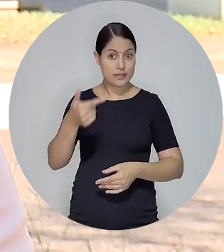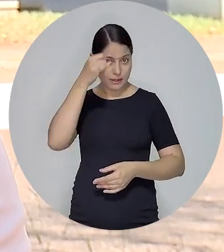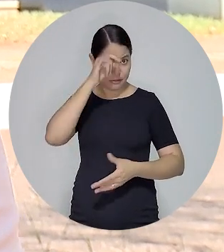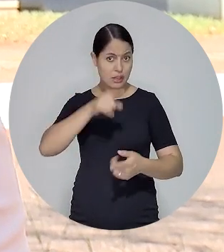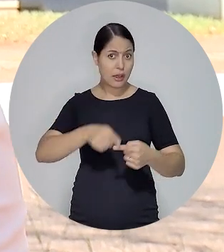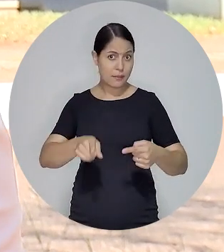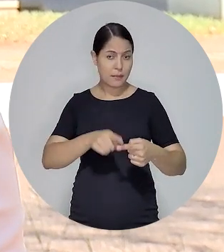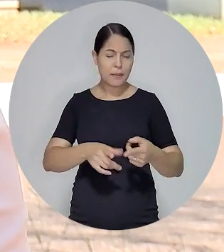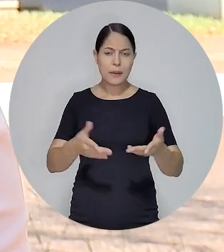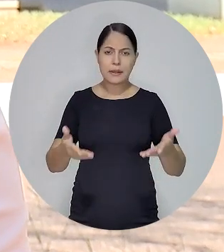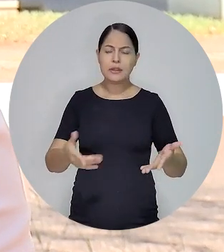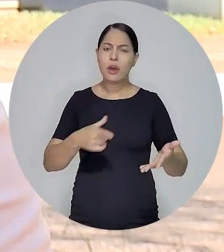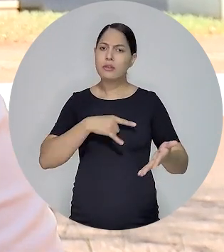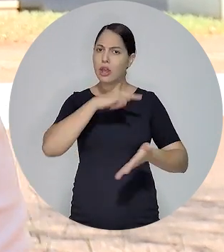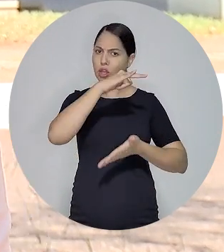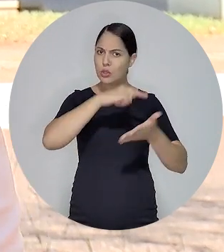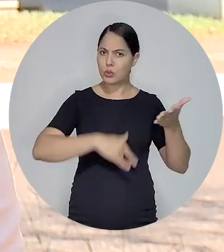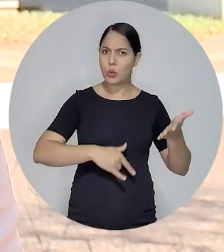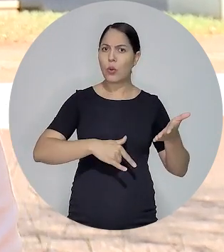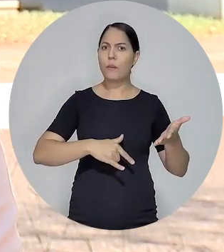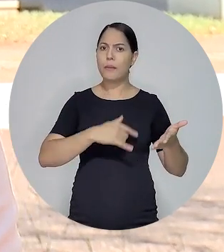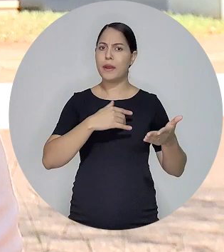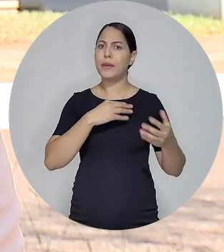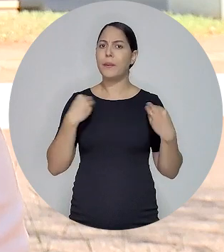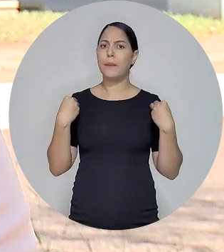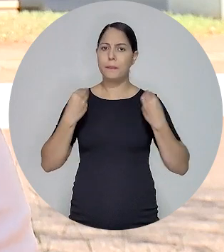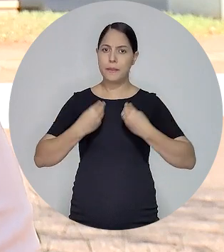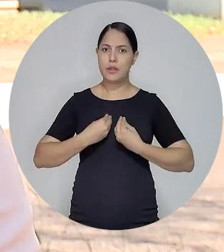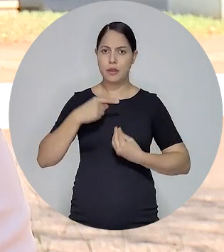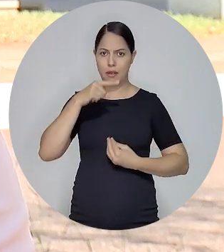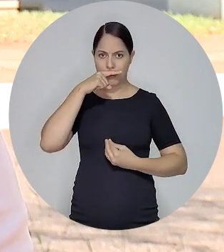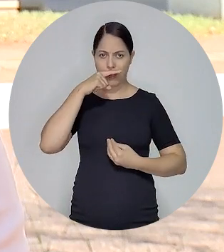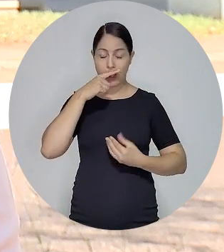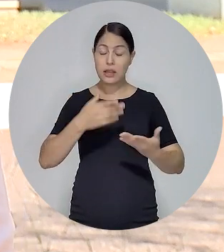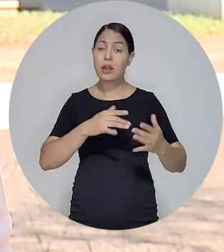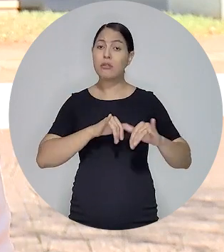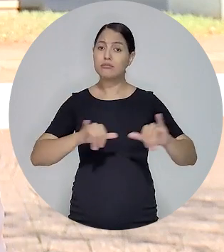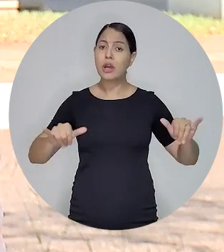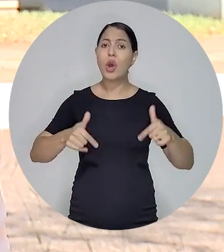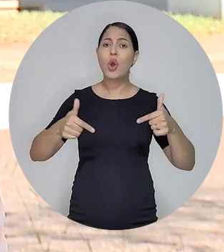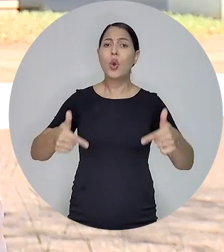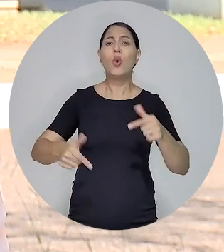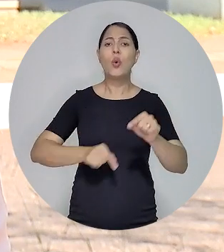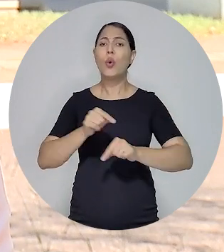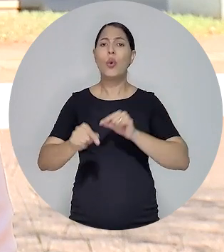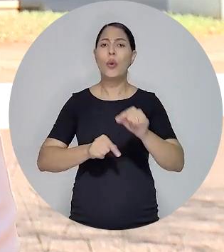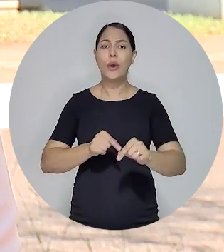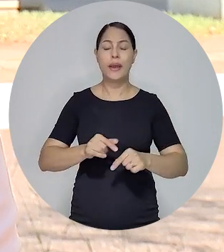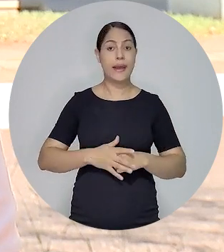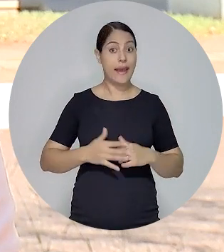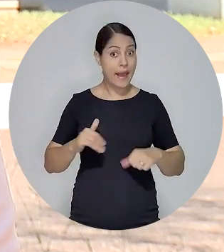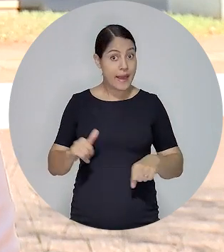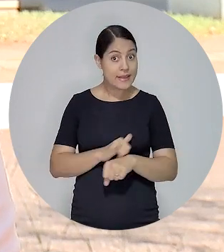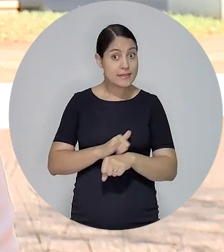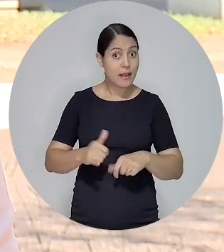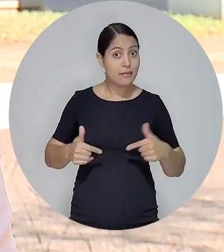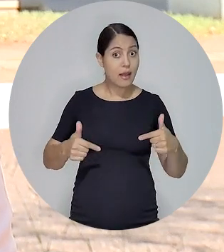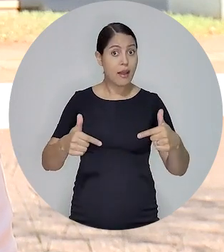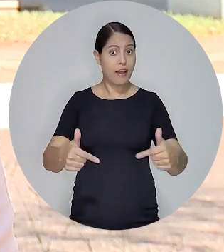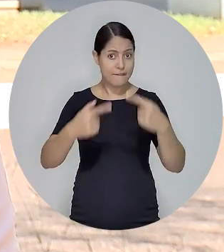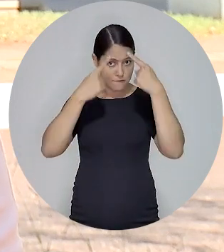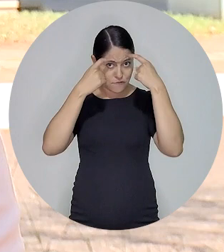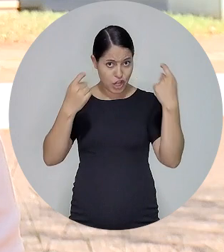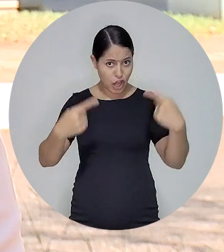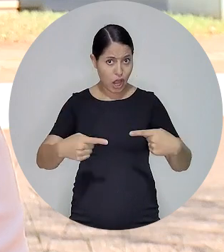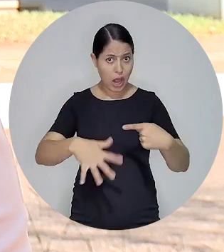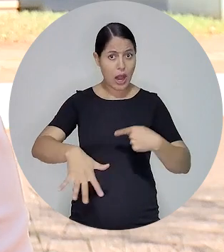2022. O documento, assinado pelo presidente do TSE, ministro Edson Fachin, evidencia a necessidade da ação motivada pelos